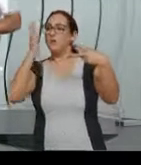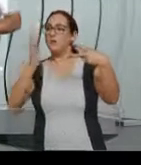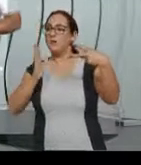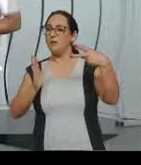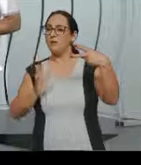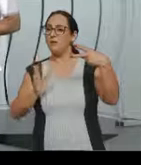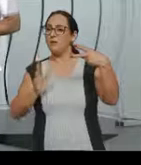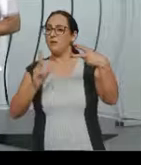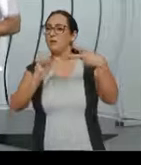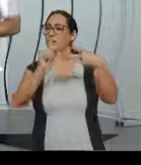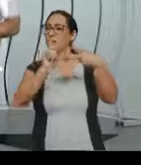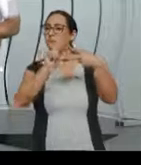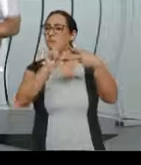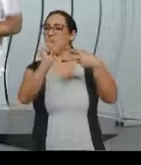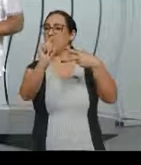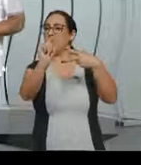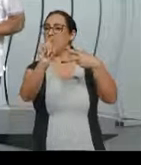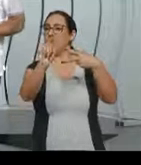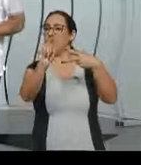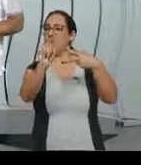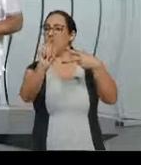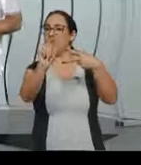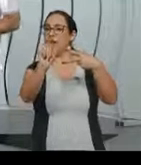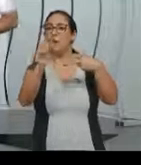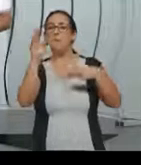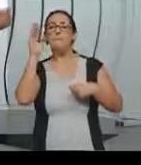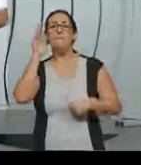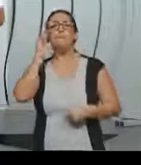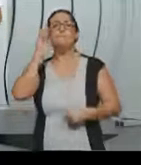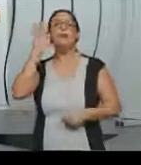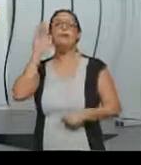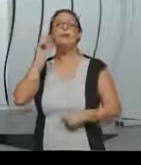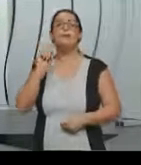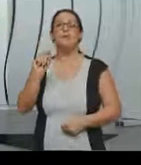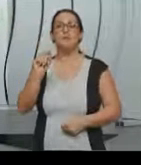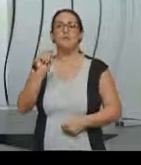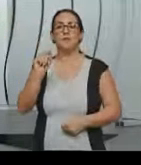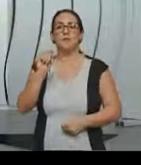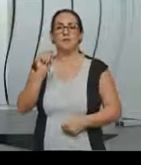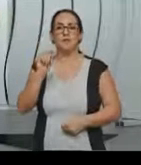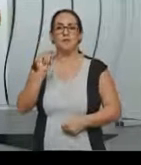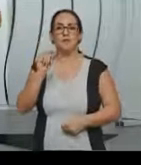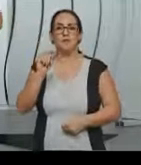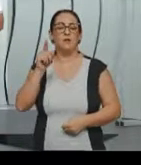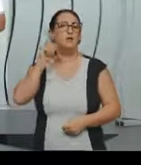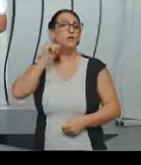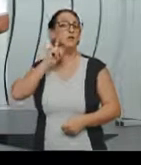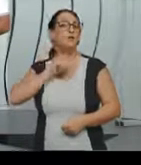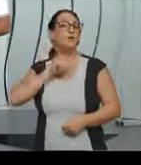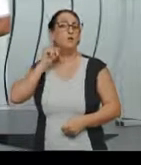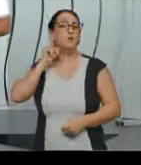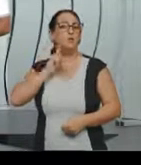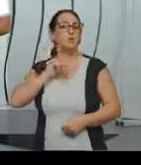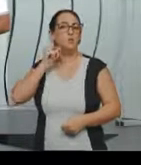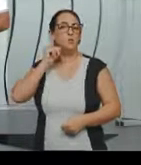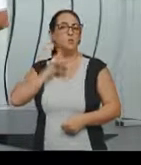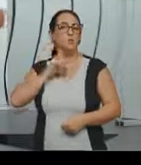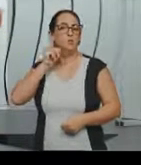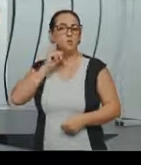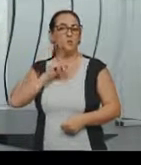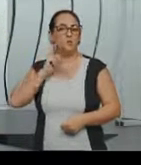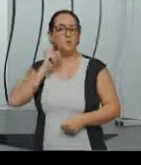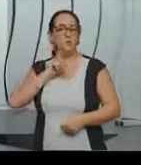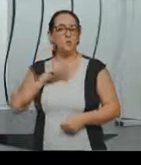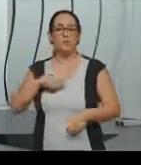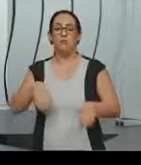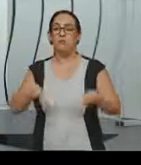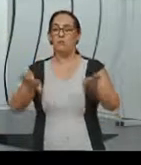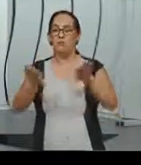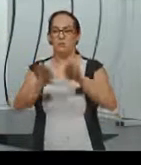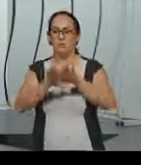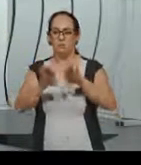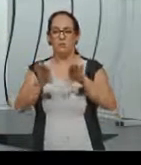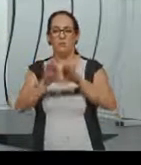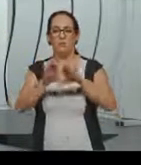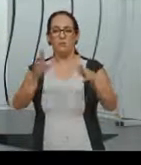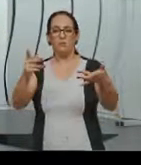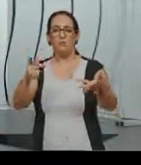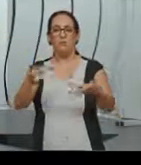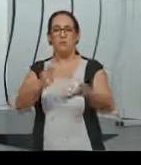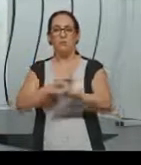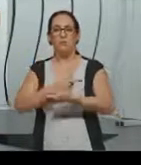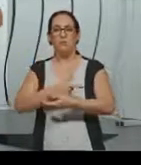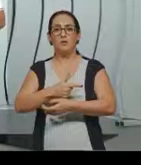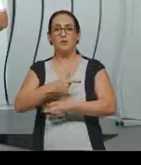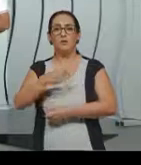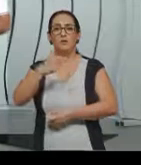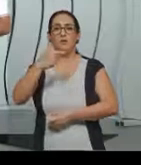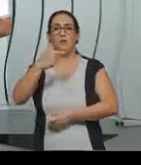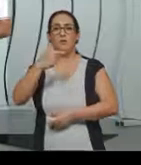do Brasil em direção principalmente aos Estados Unidos da América, né, isso também na segunda metade do